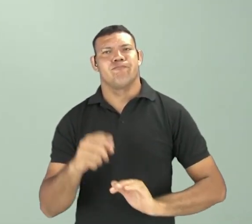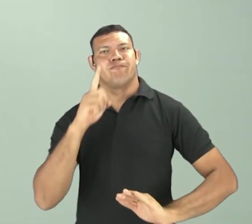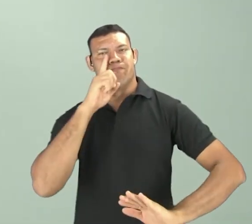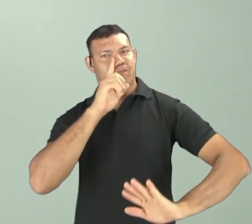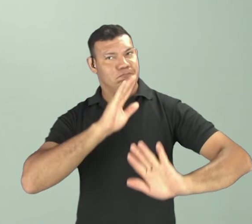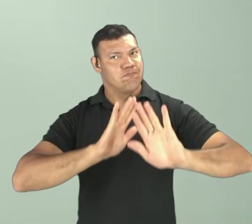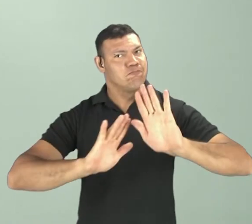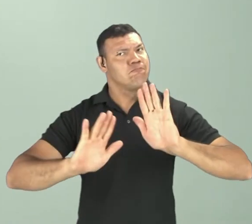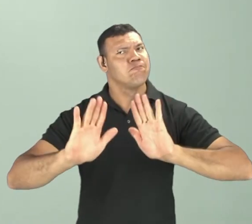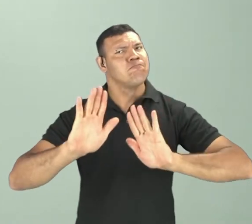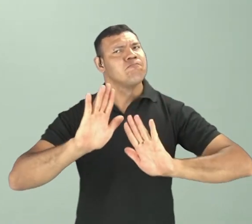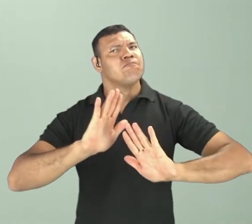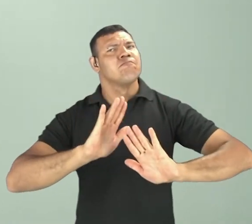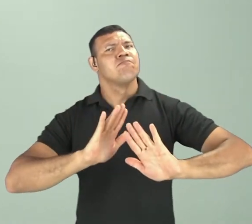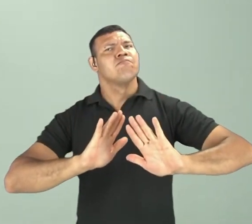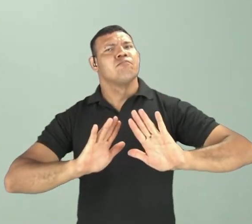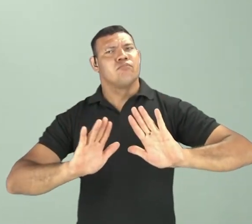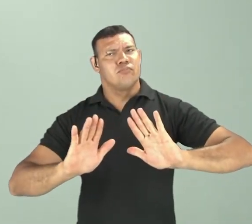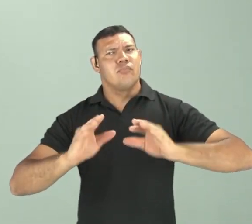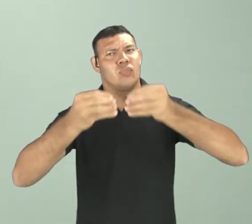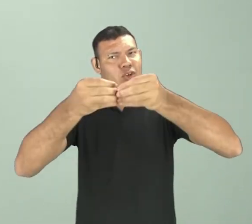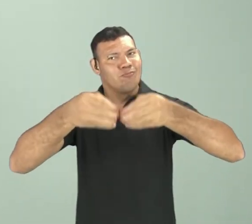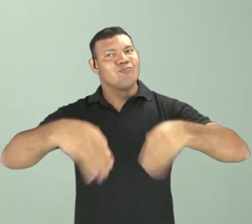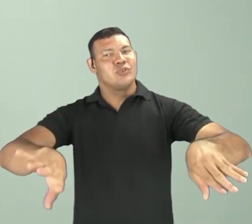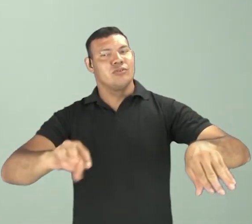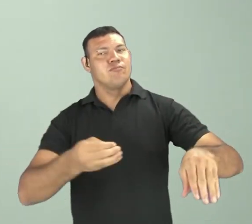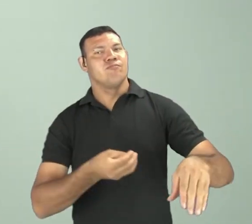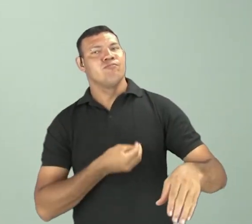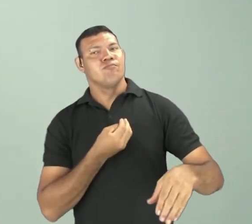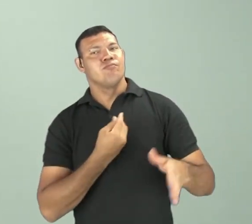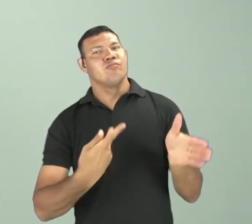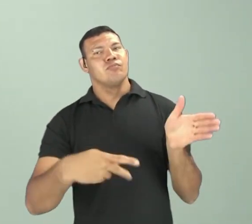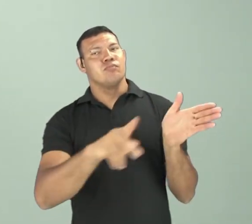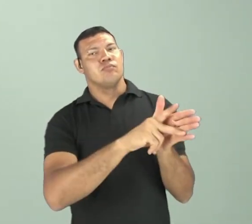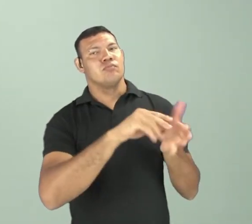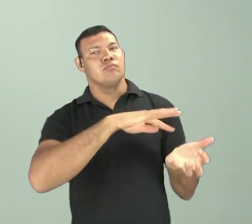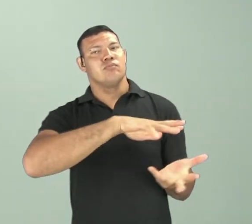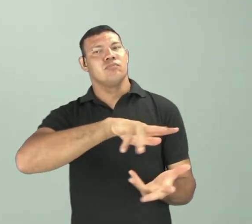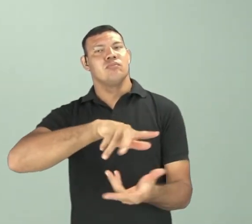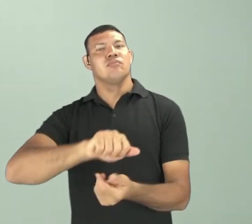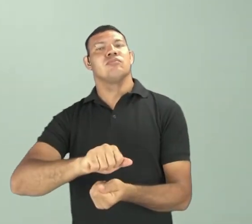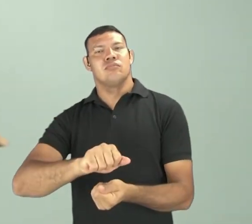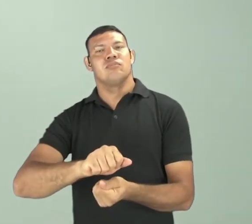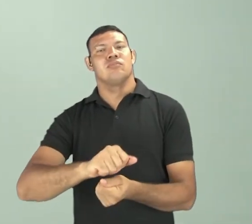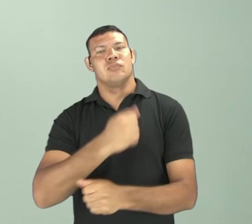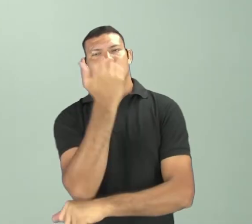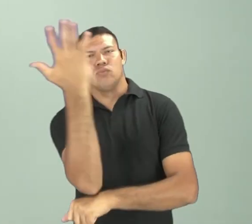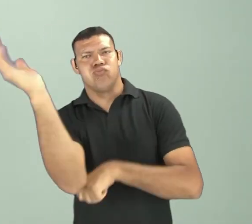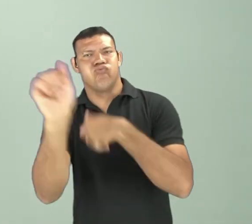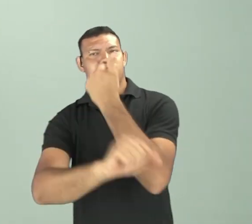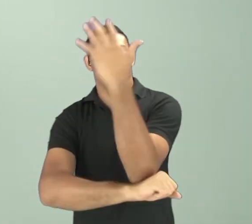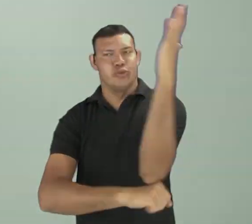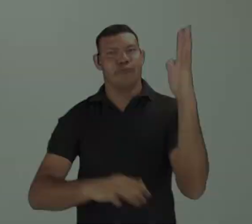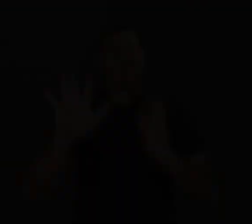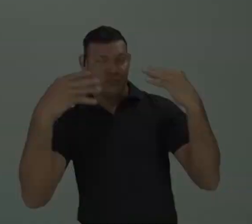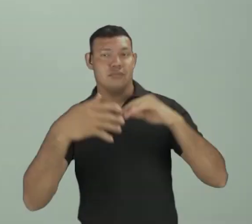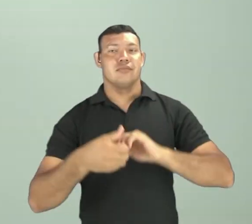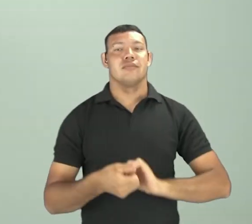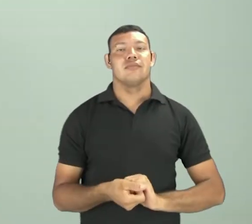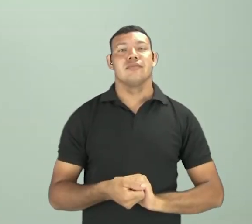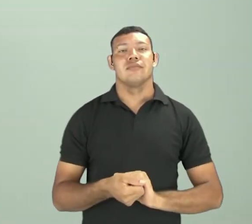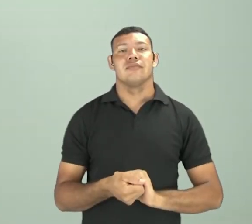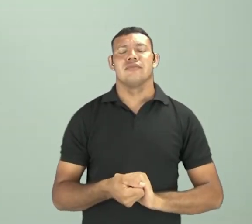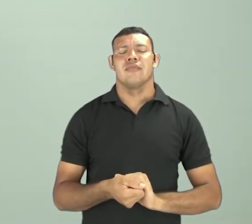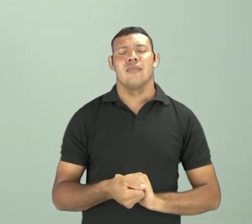perigosas, que causam danos para a vida presente no nosso planeta e para a natureza de modo geral.